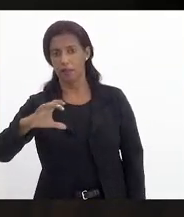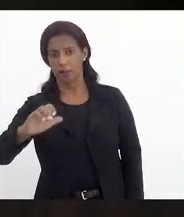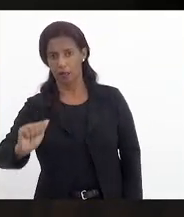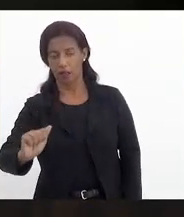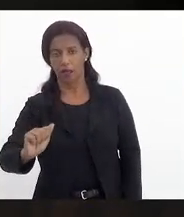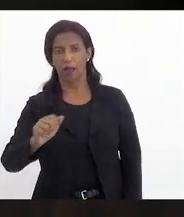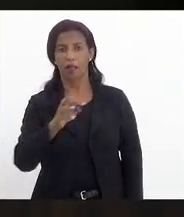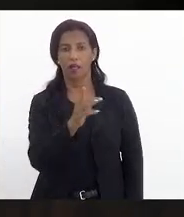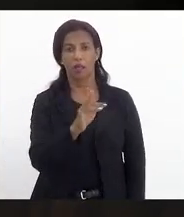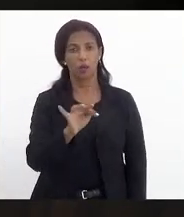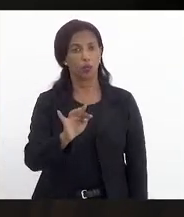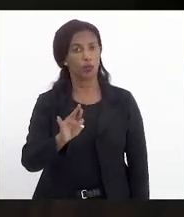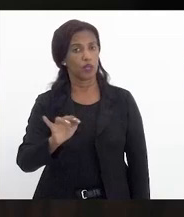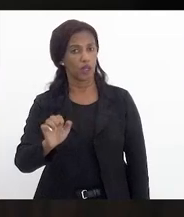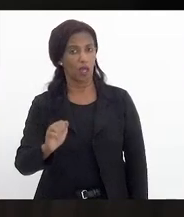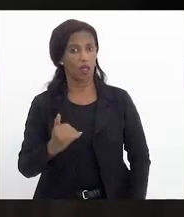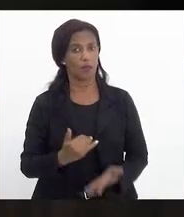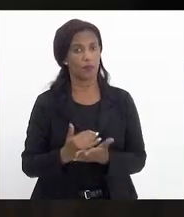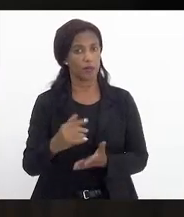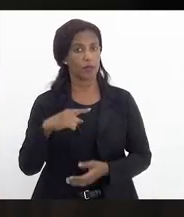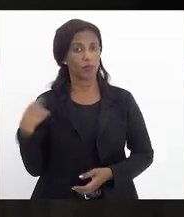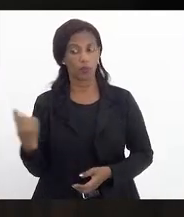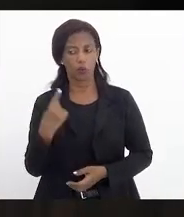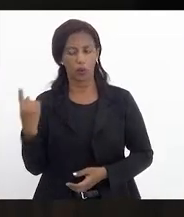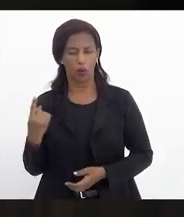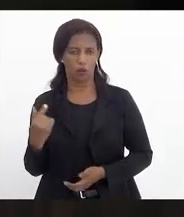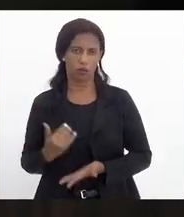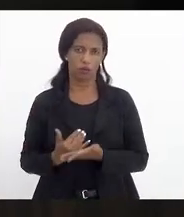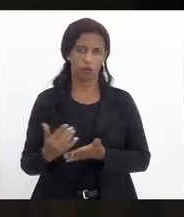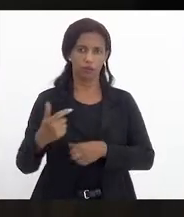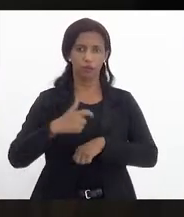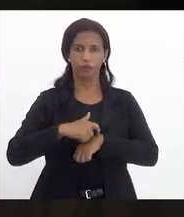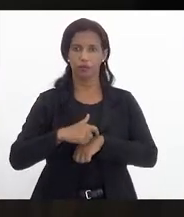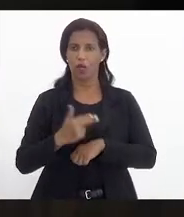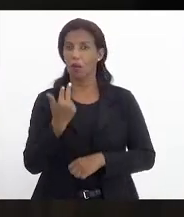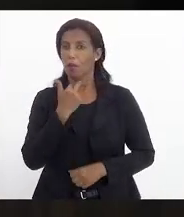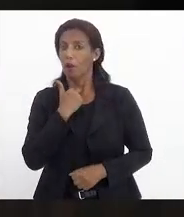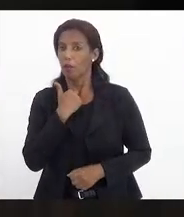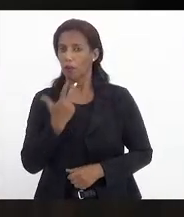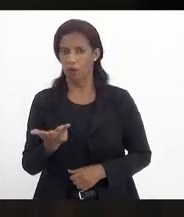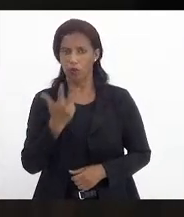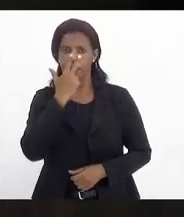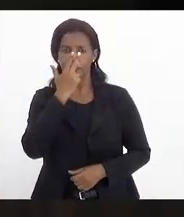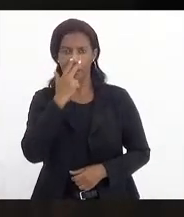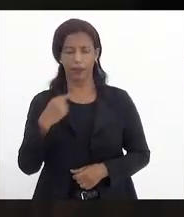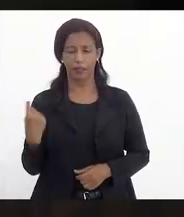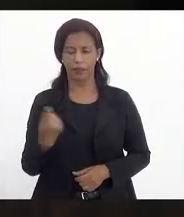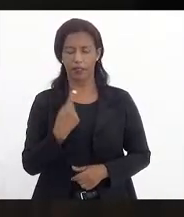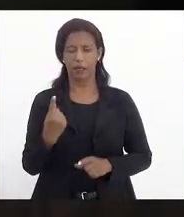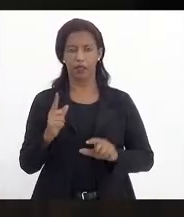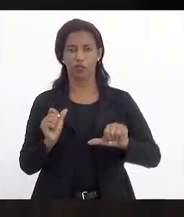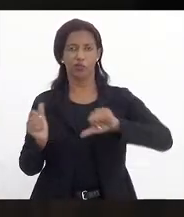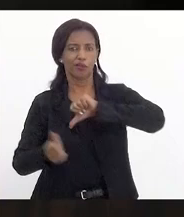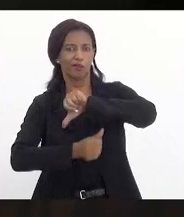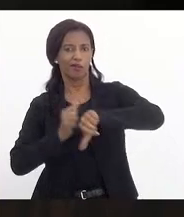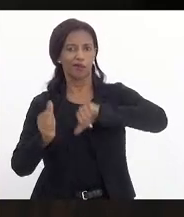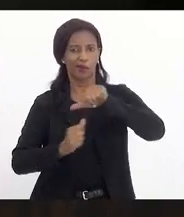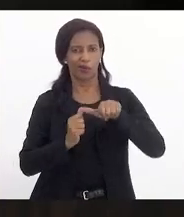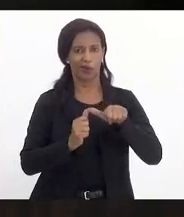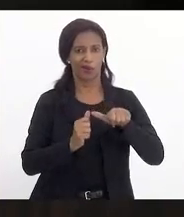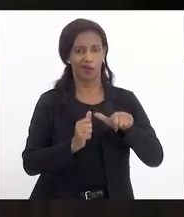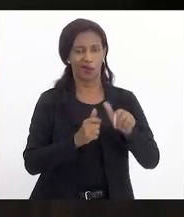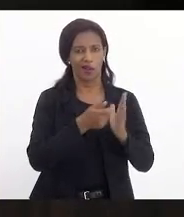do triênio foi uma questão de princípio nosso aqui desde o primeiro momento. Mas não pode parecer que a gente está trocando a